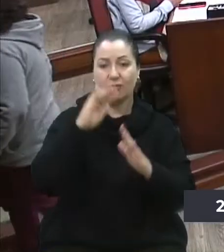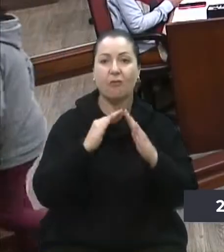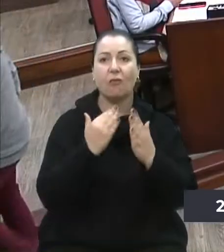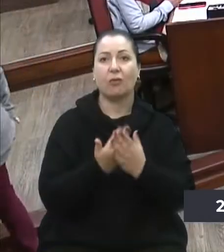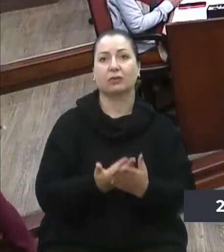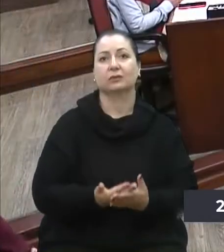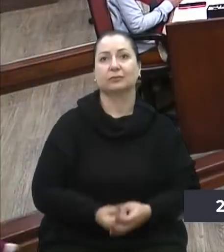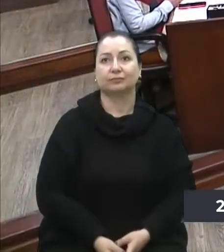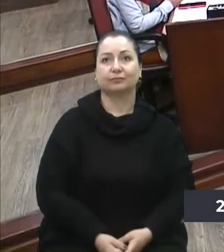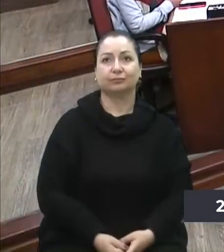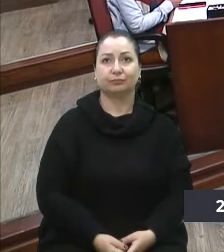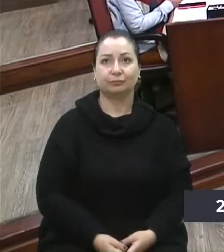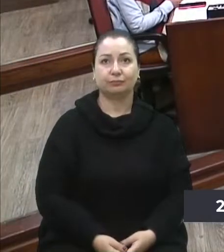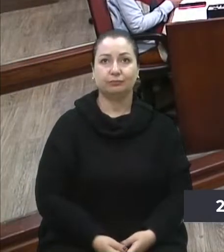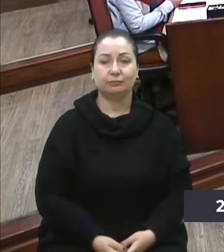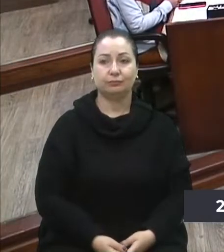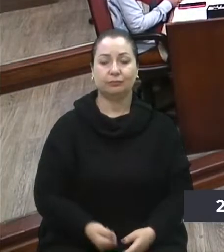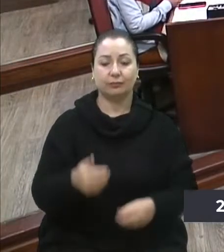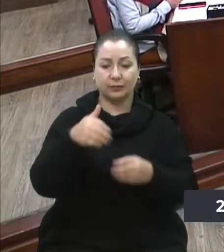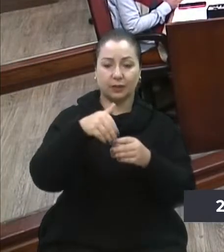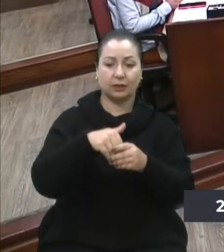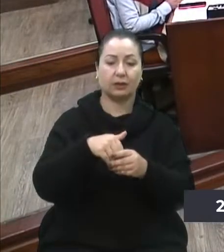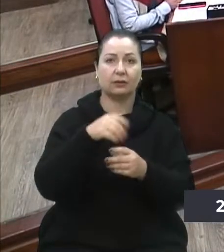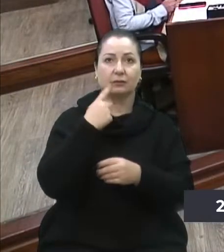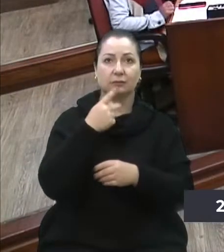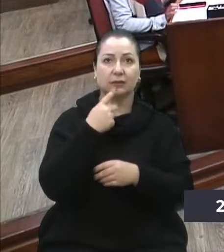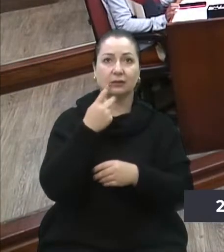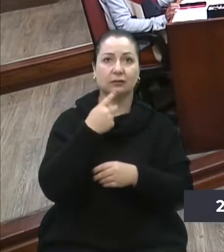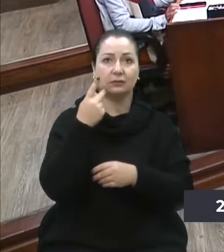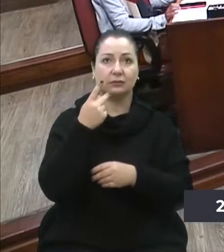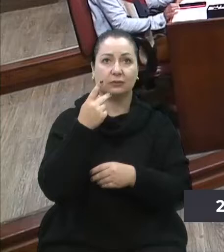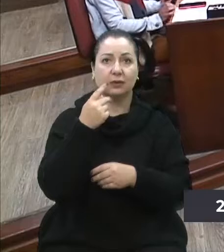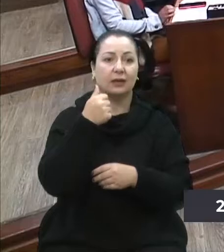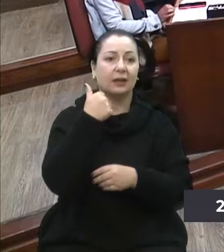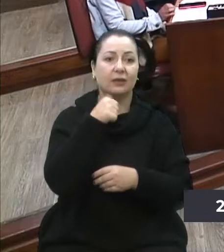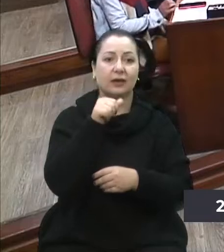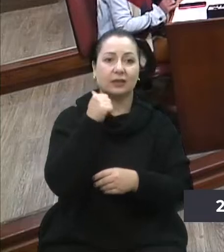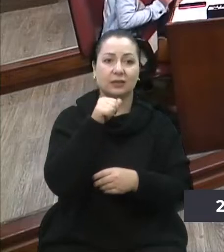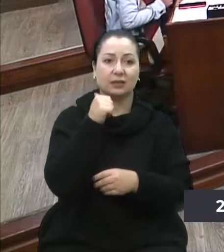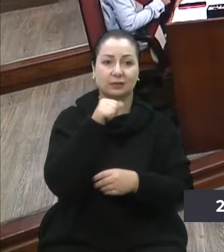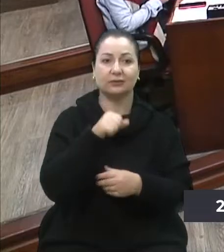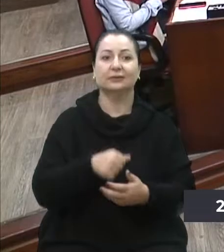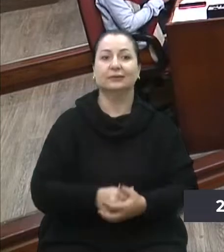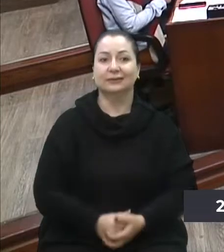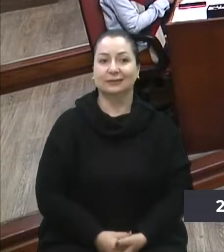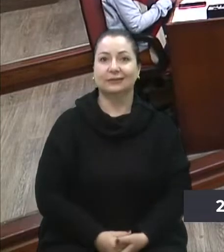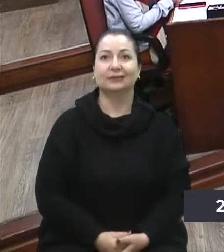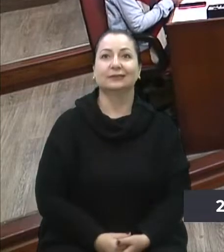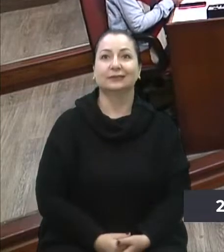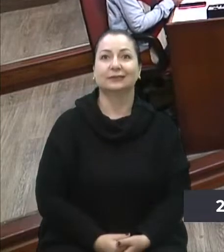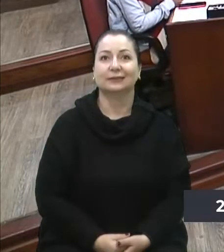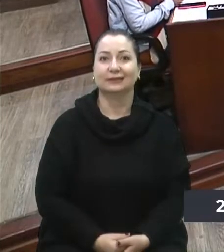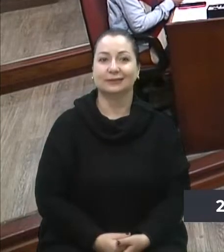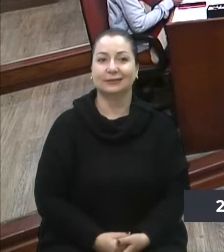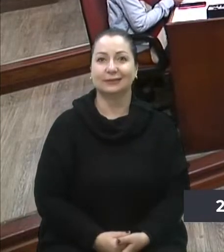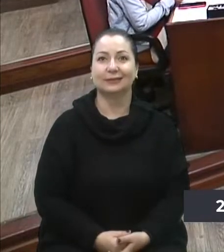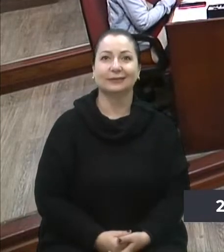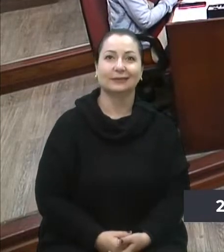declarar o voto, vereador Marcon. Senhora presidente, caros colegas, eu vou de encontro ao que o vereador Scalco falou. Eu acho que essa emenda ela